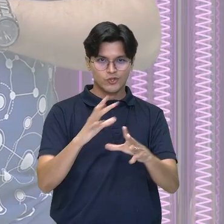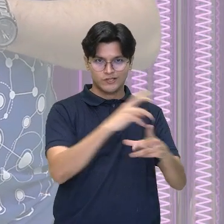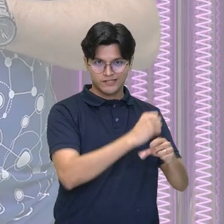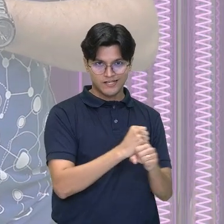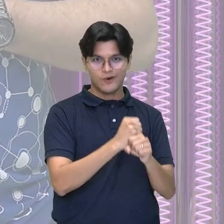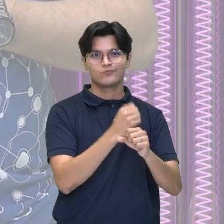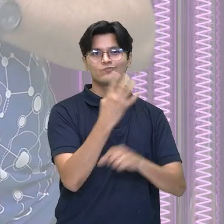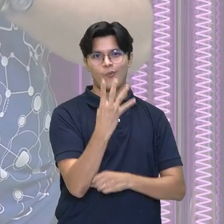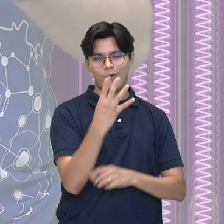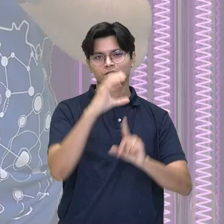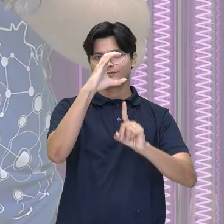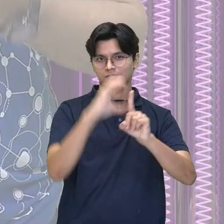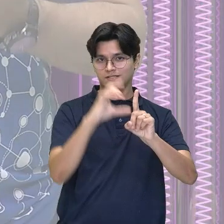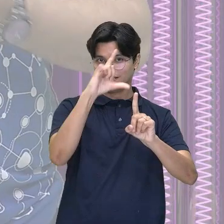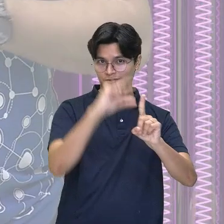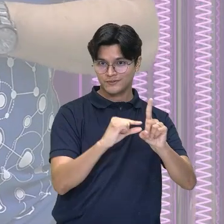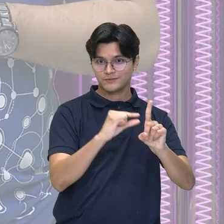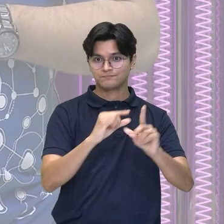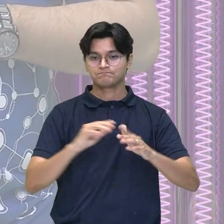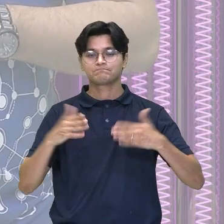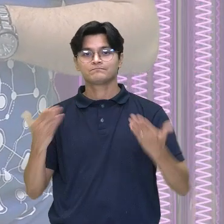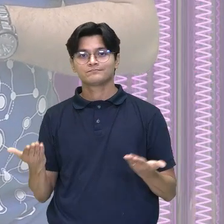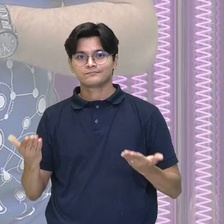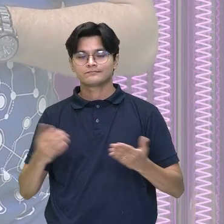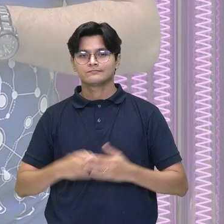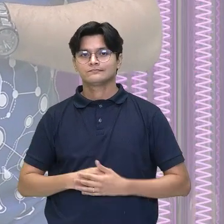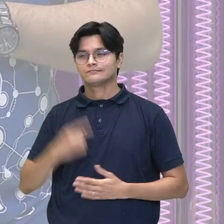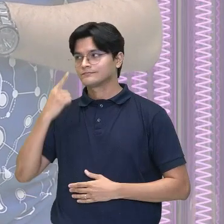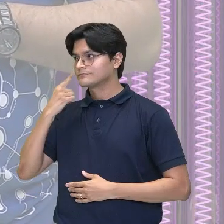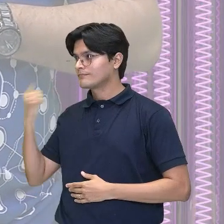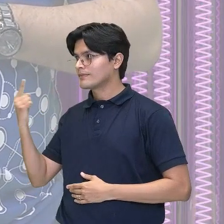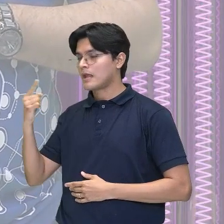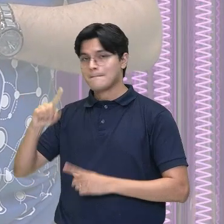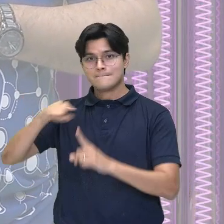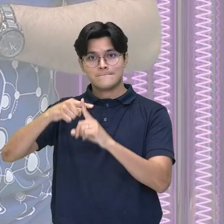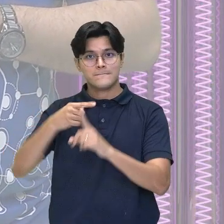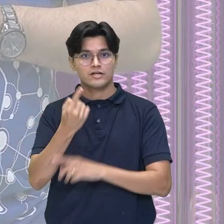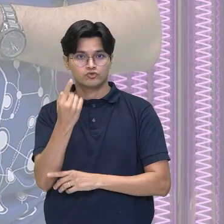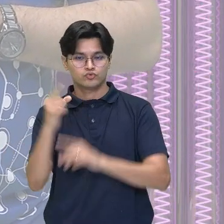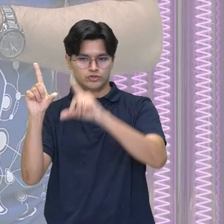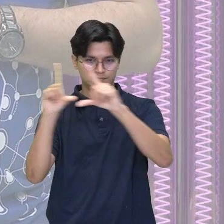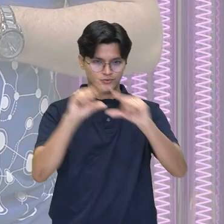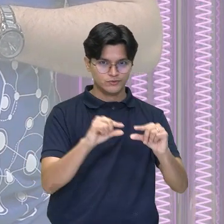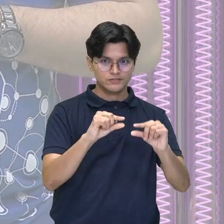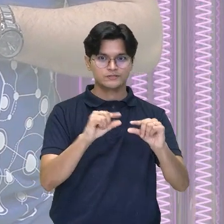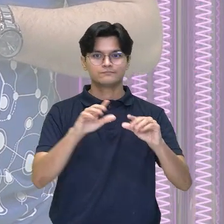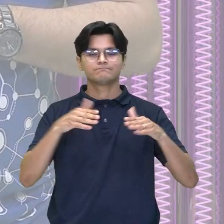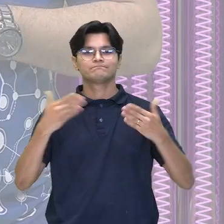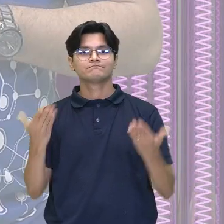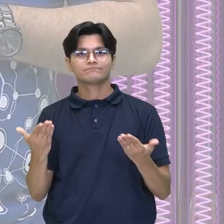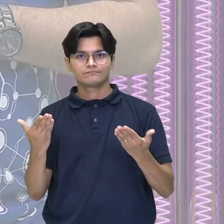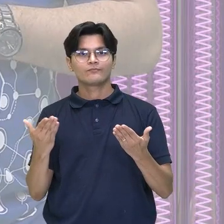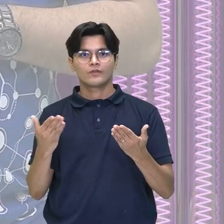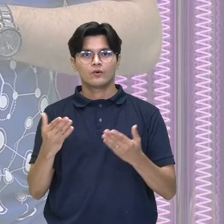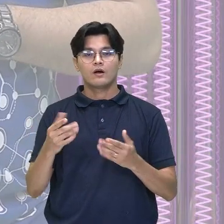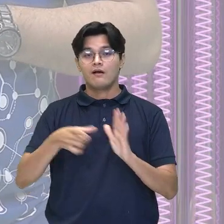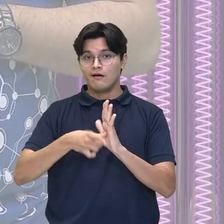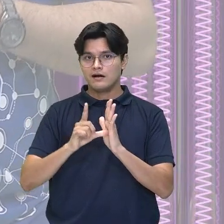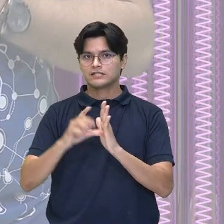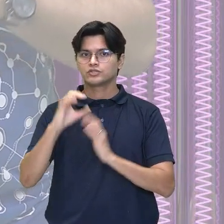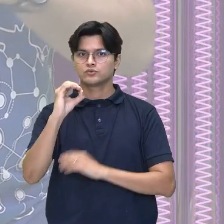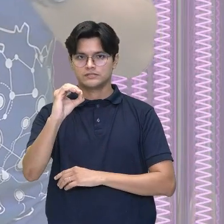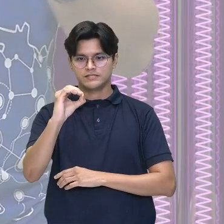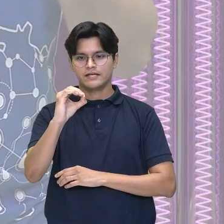beleza? Então, como caiu mais 1 grau, estava no zero, caiu mais 1, observe que